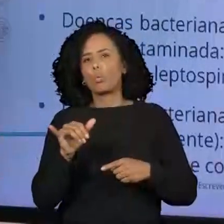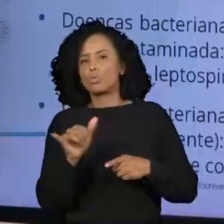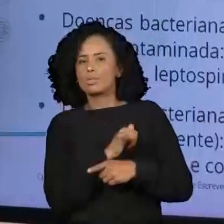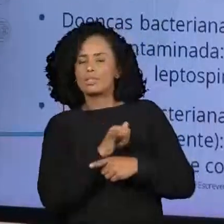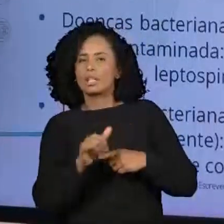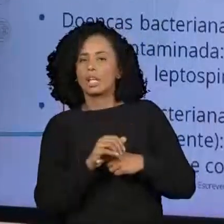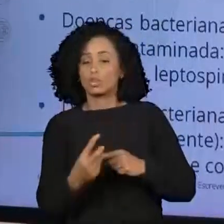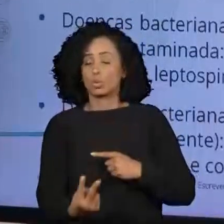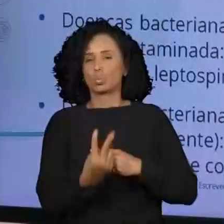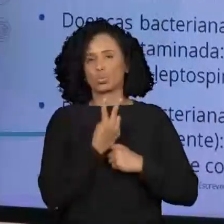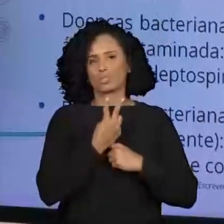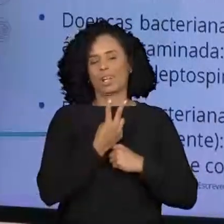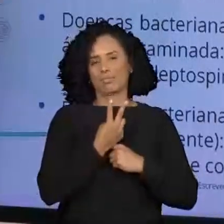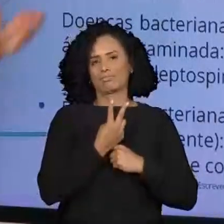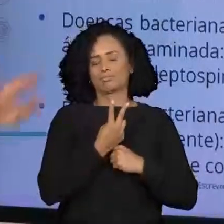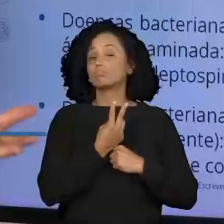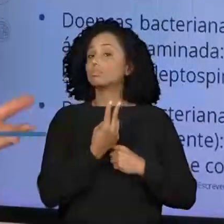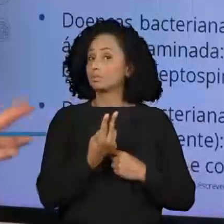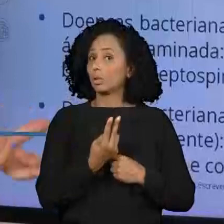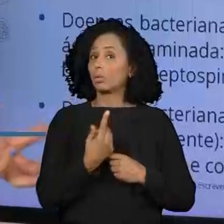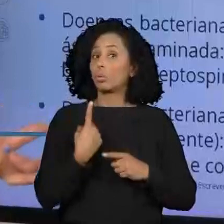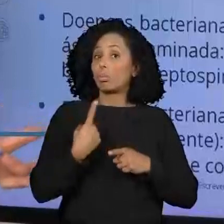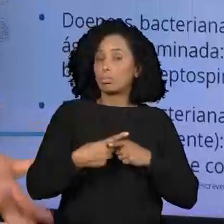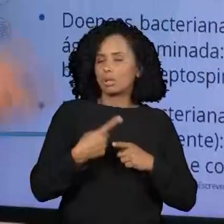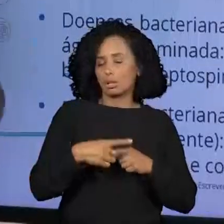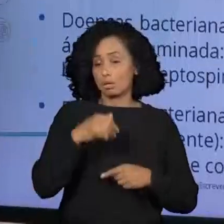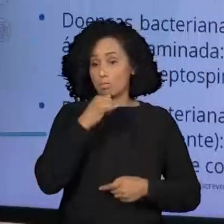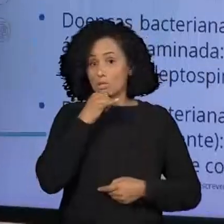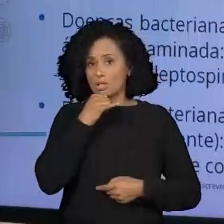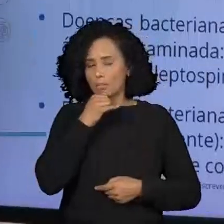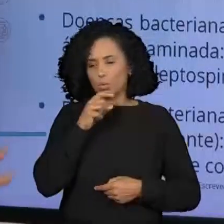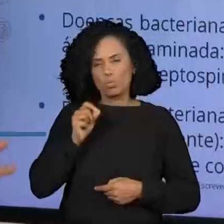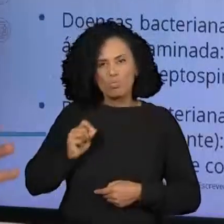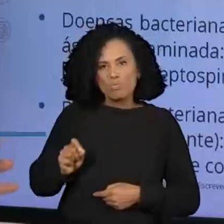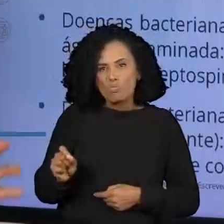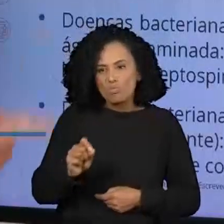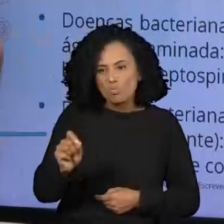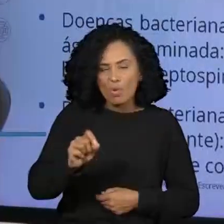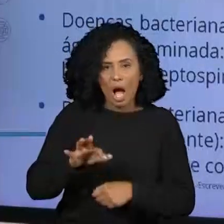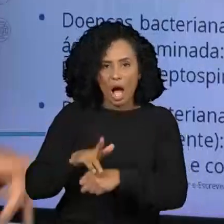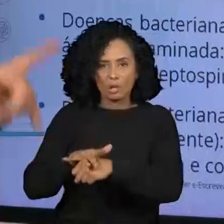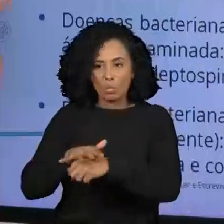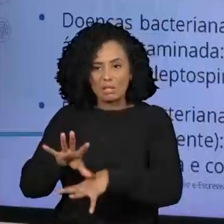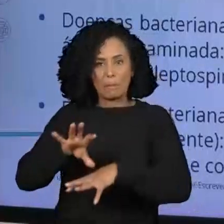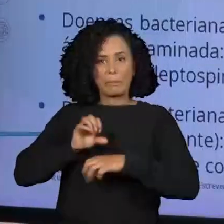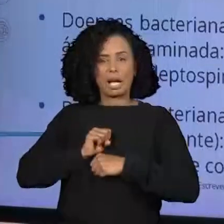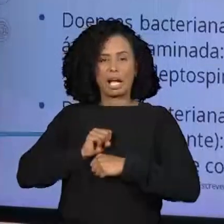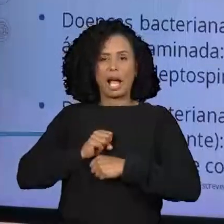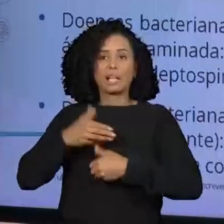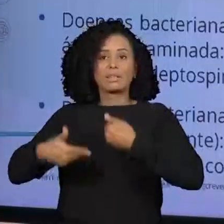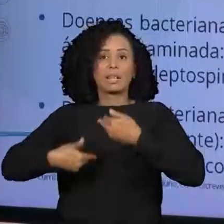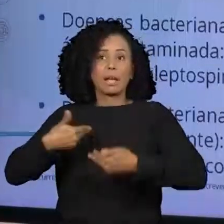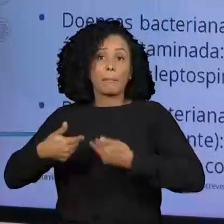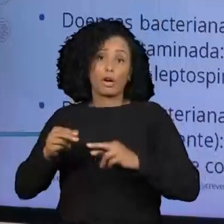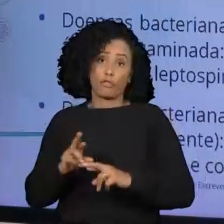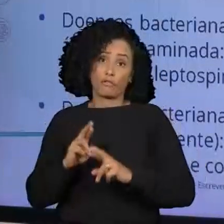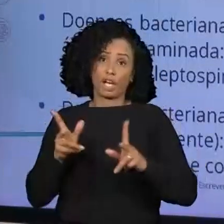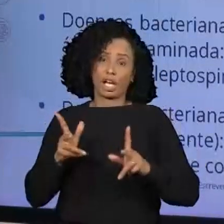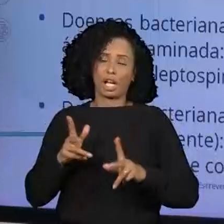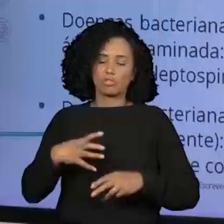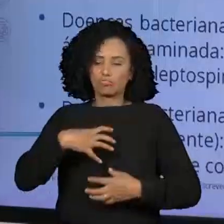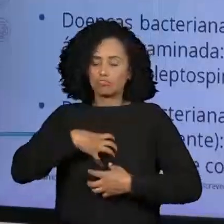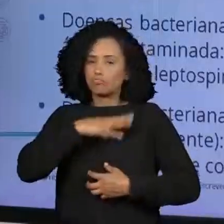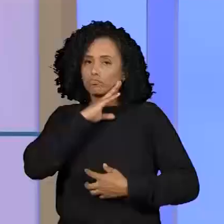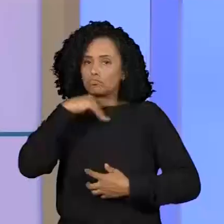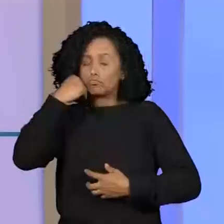diferentes, porque a forma de transmitir é diferente. E o tratamento também é diferente, porque os sintomas são diferentes. Perfeito, é isso